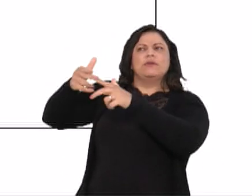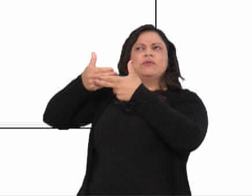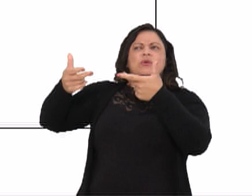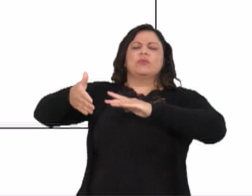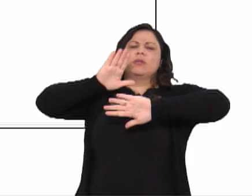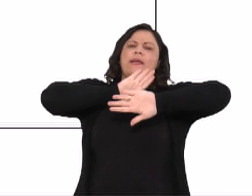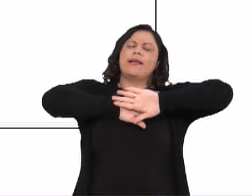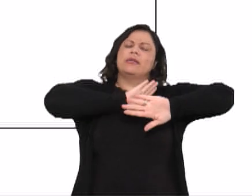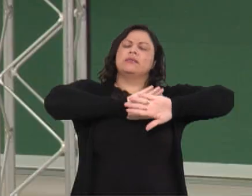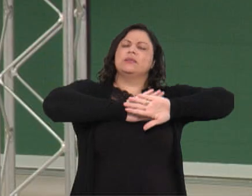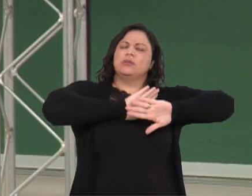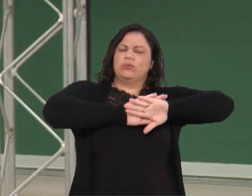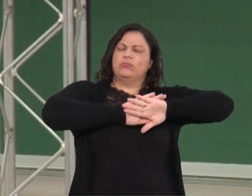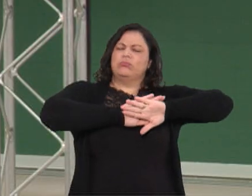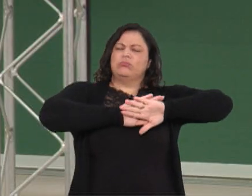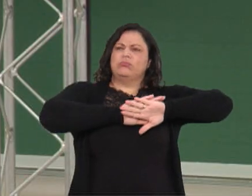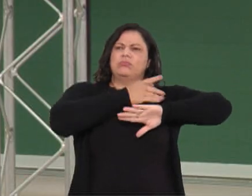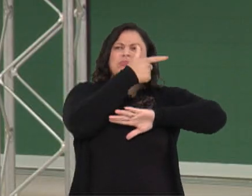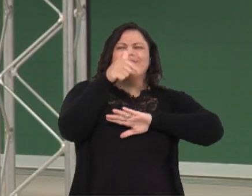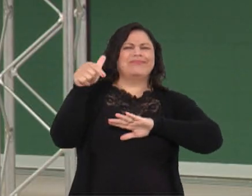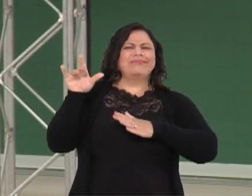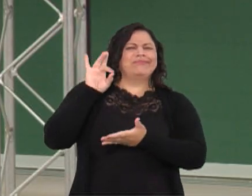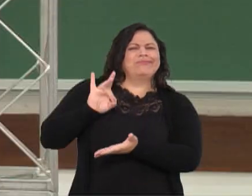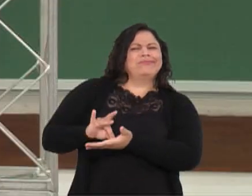com a sua realidade?